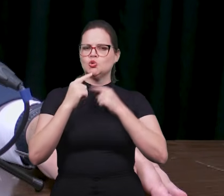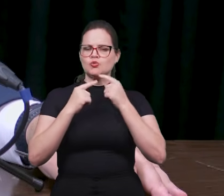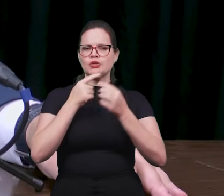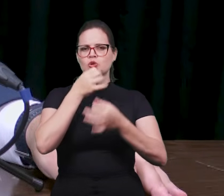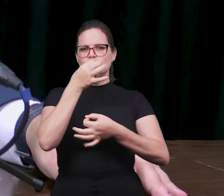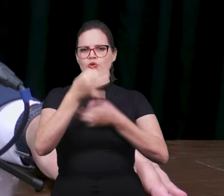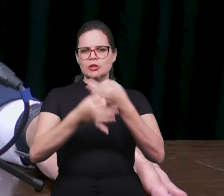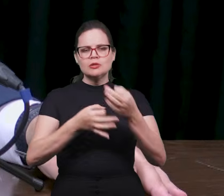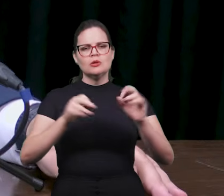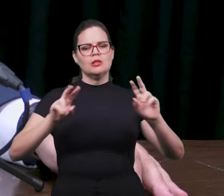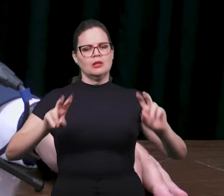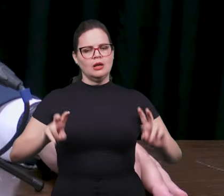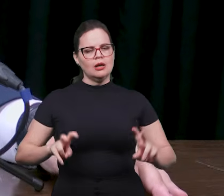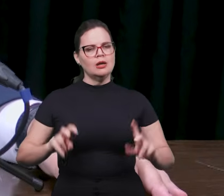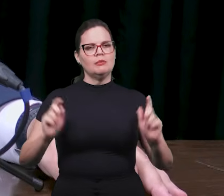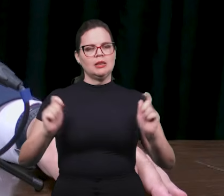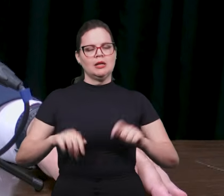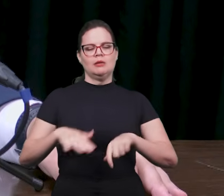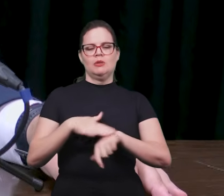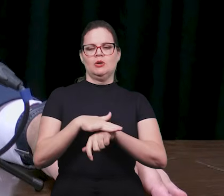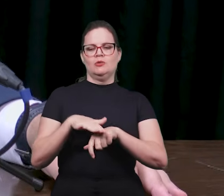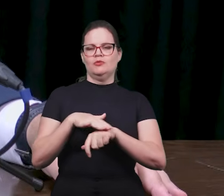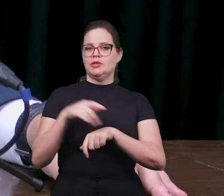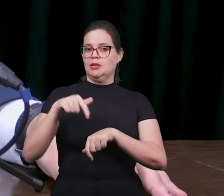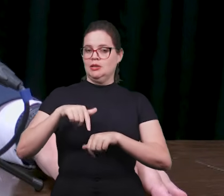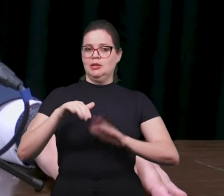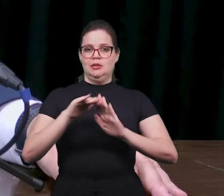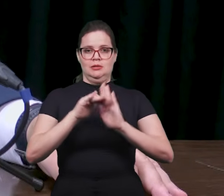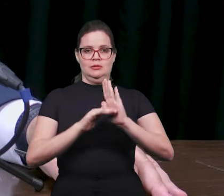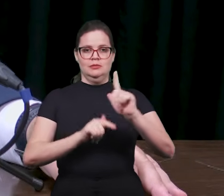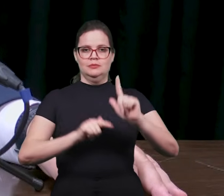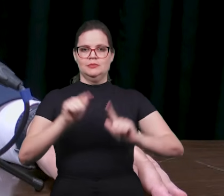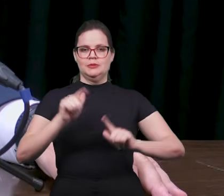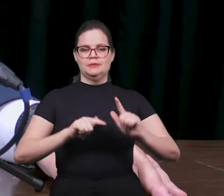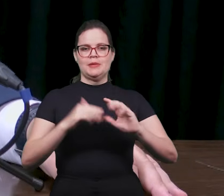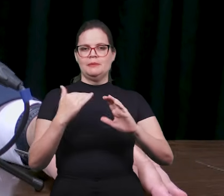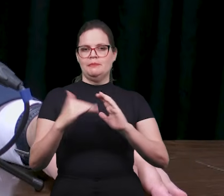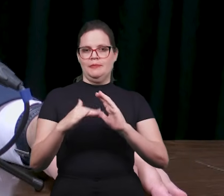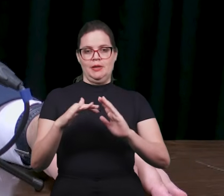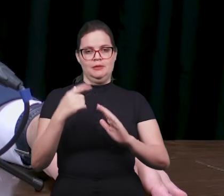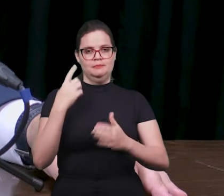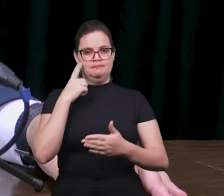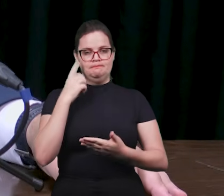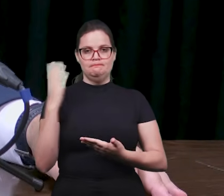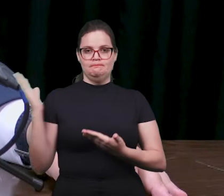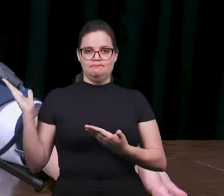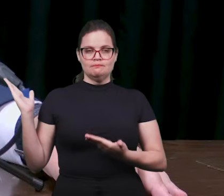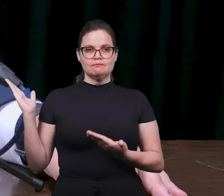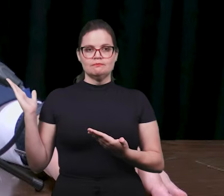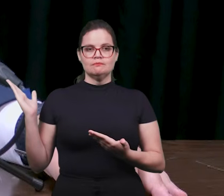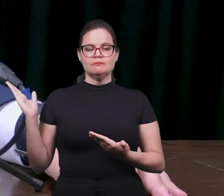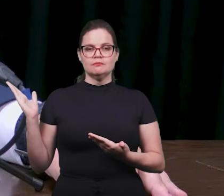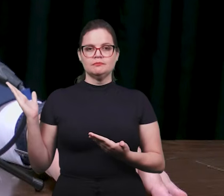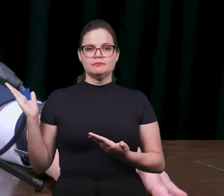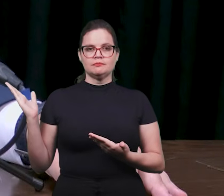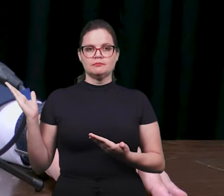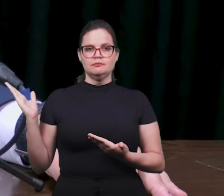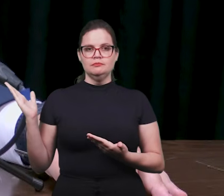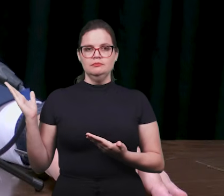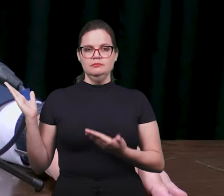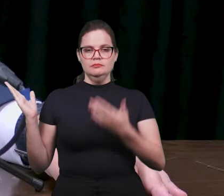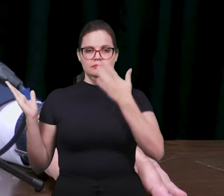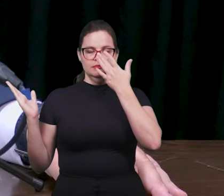perguntas, sugestão de temas também para tratarmos do nosso programa. O nosso e-mail que vai aparecer na sua tela,